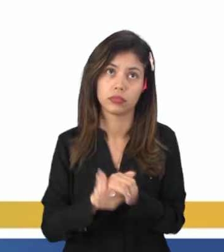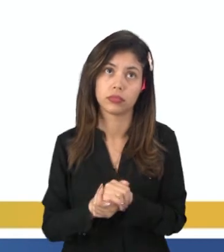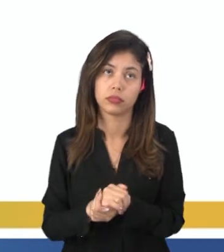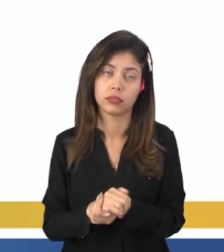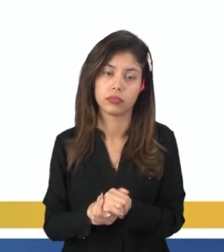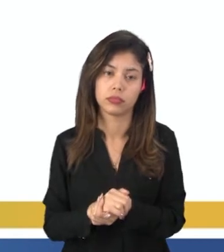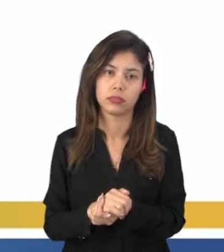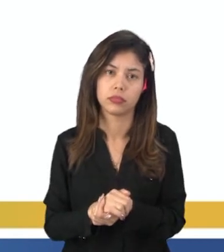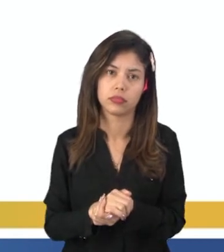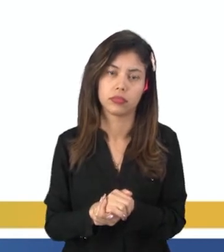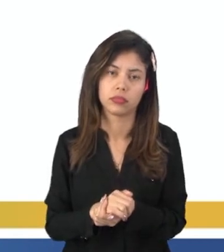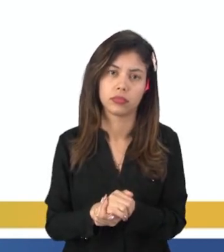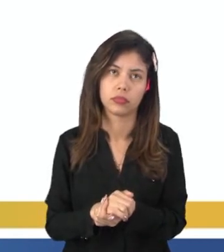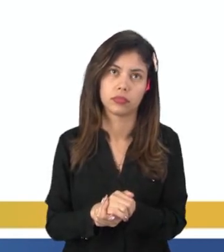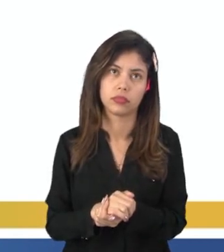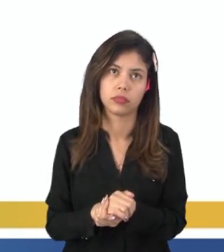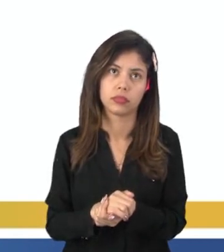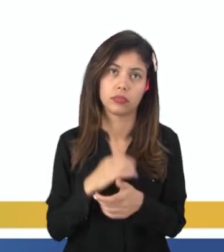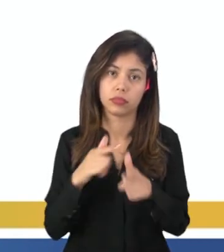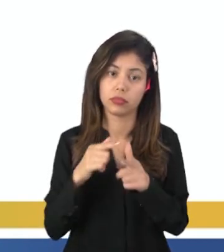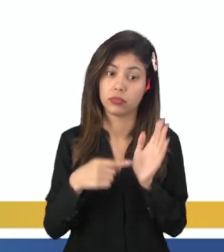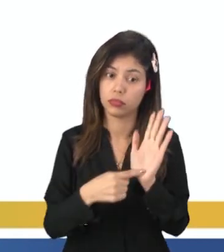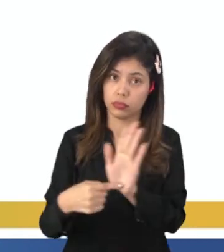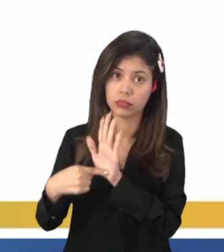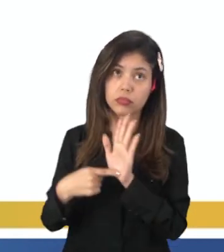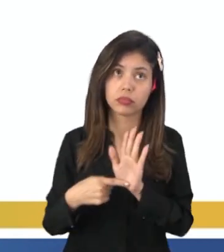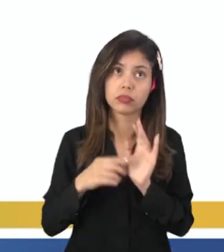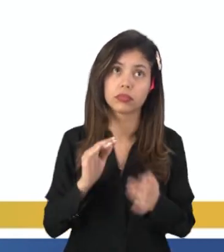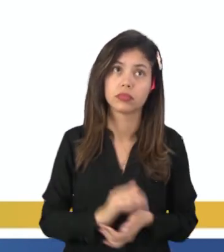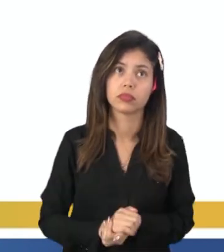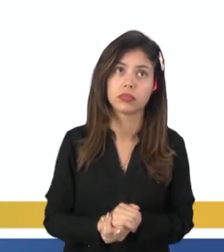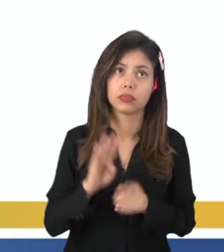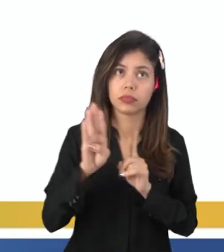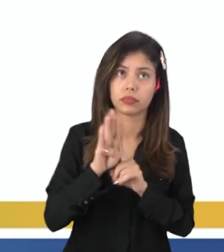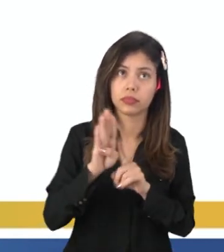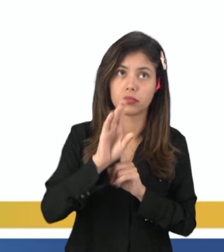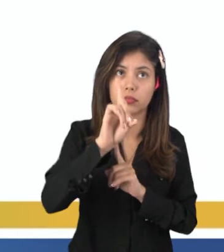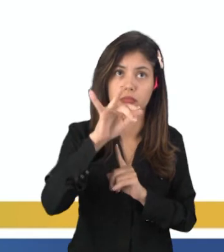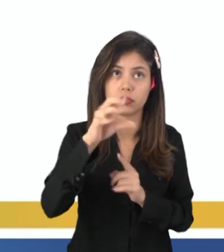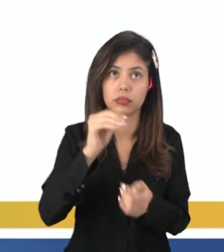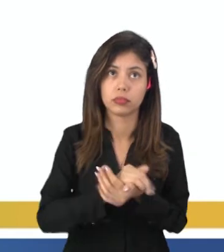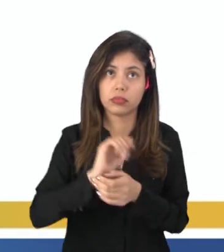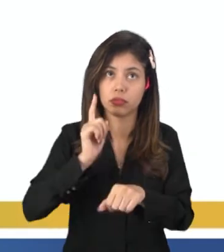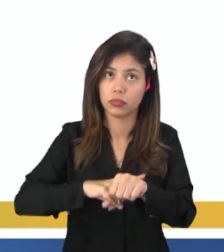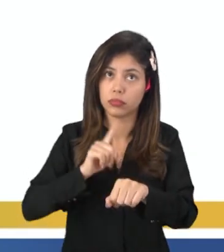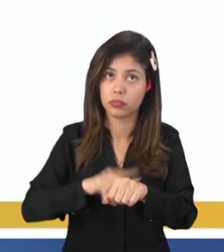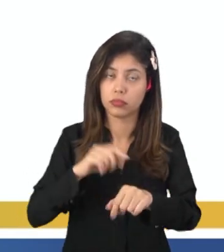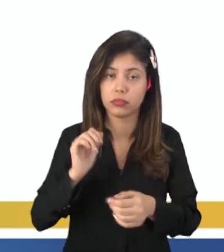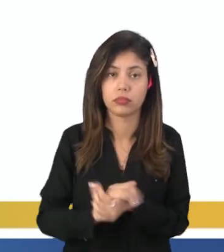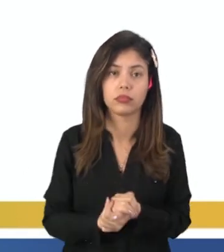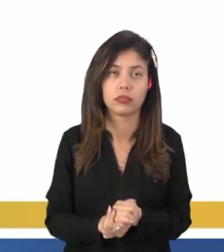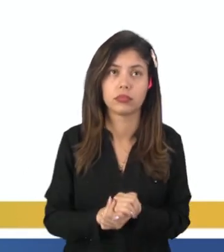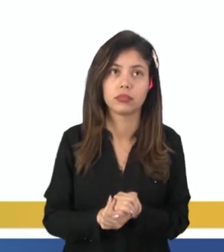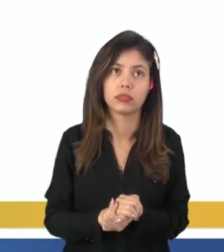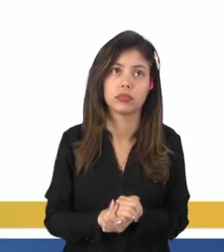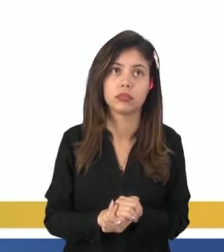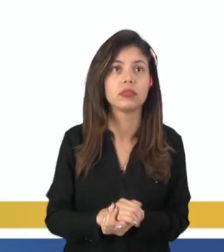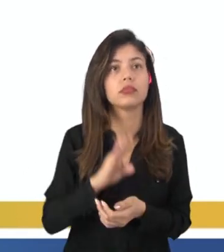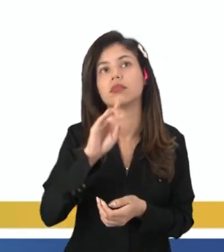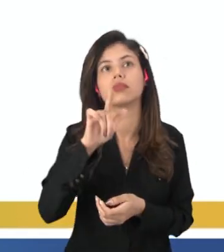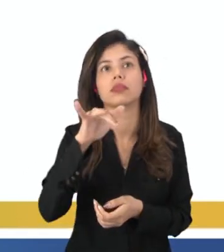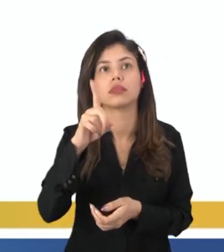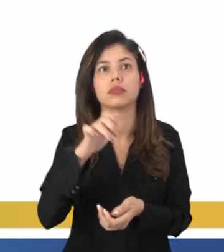que eram imposto. B, o dízimo, hora extra e serviço doméstico. Letra C,